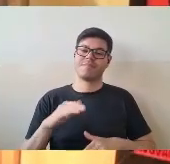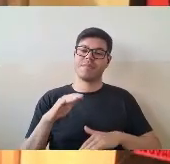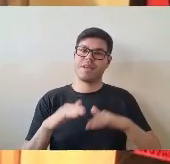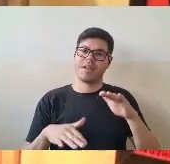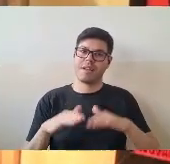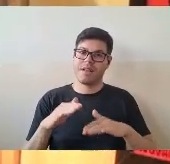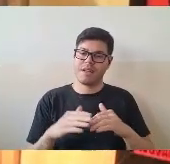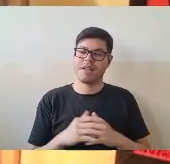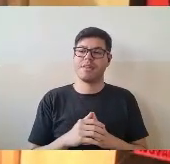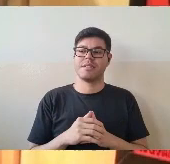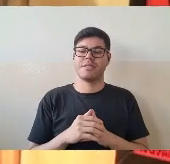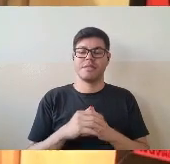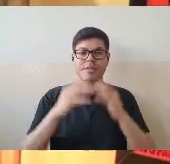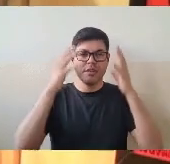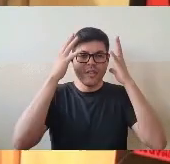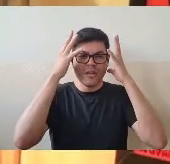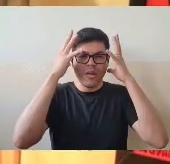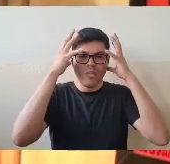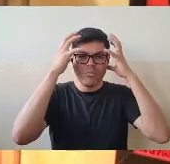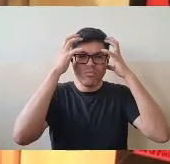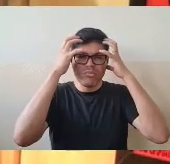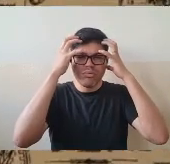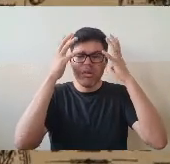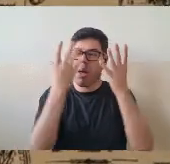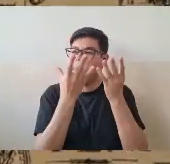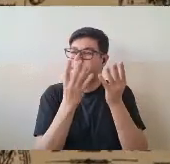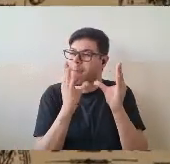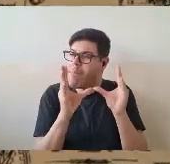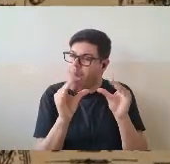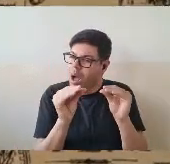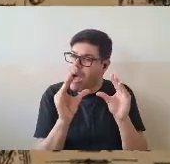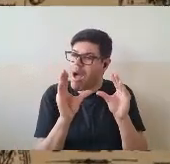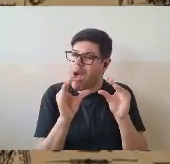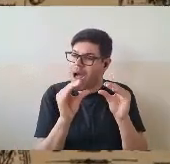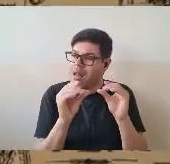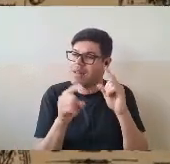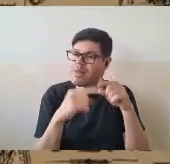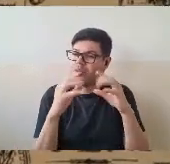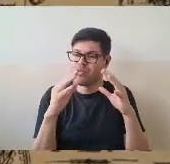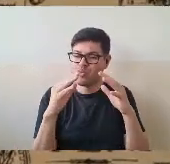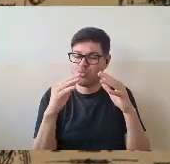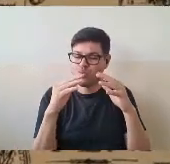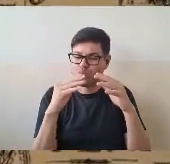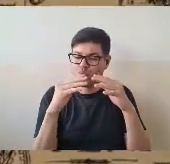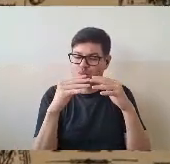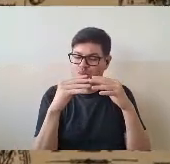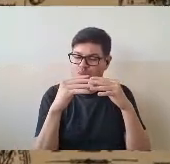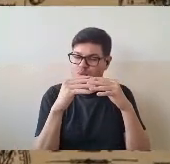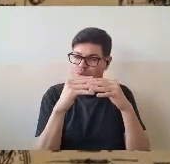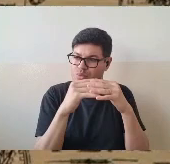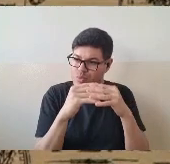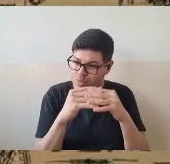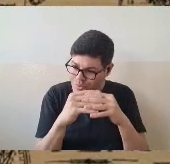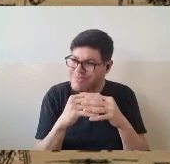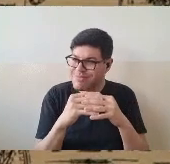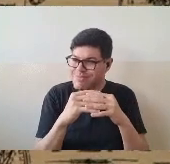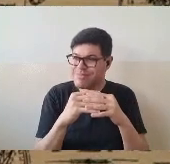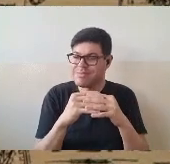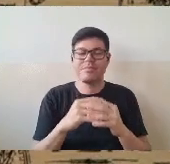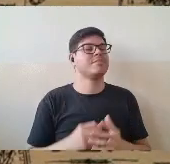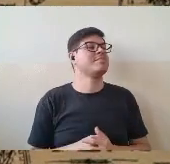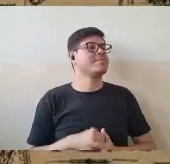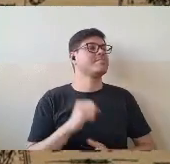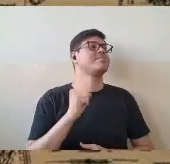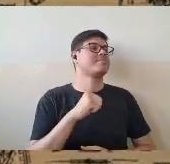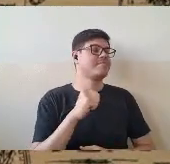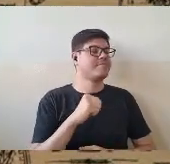ela vai fechando, é isso? Isso. Essa fontanela bregmática, que é a do meio, É. demora 15 meses para fechar. E a lambidoide,